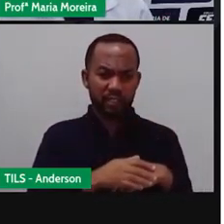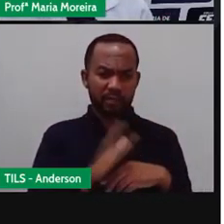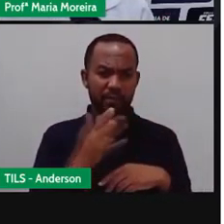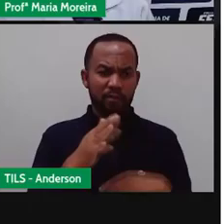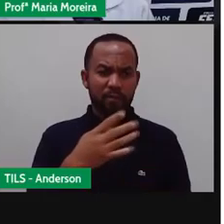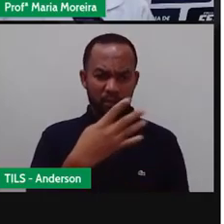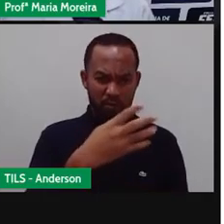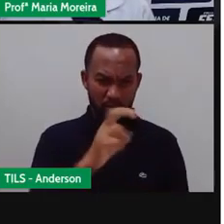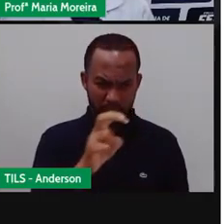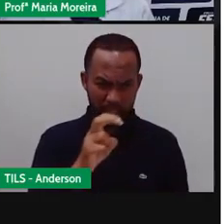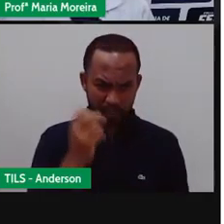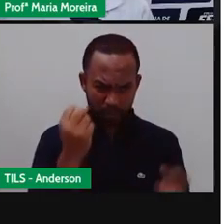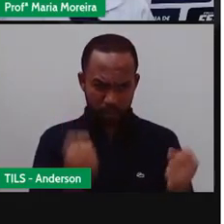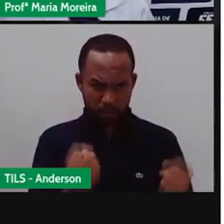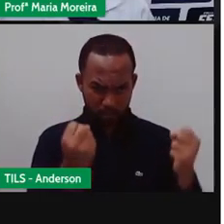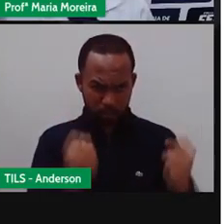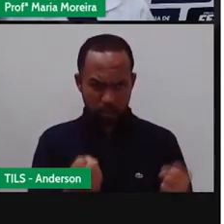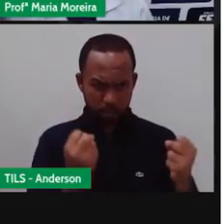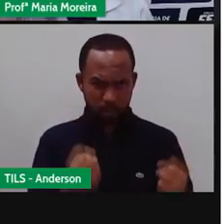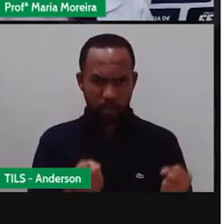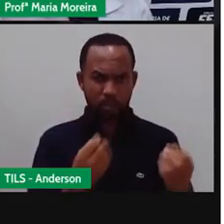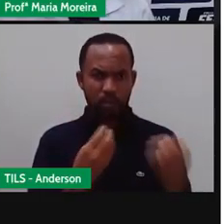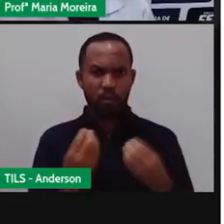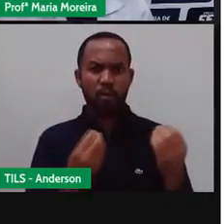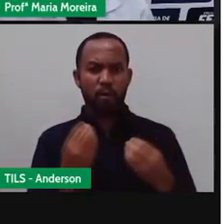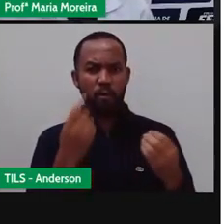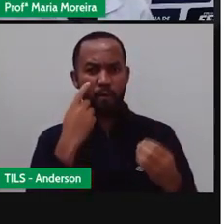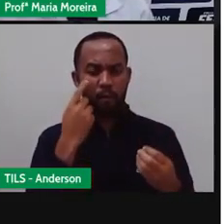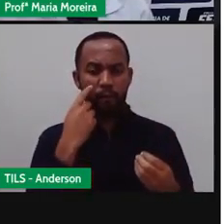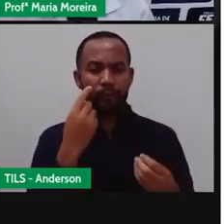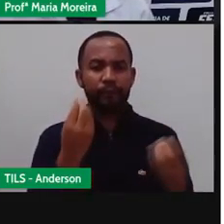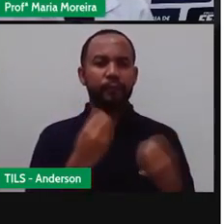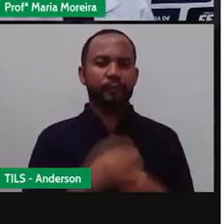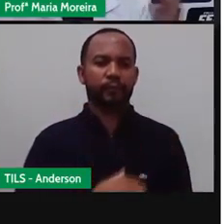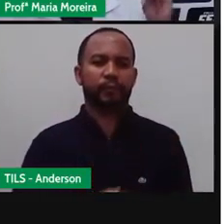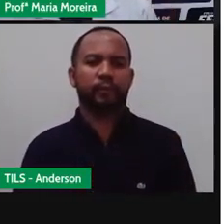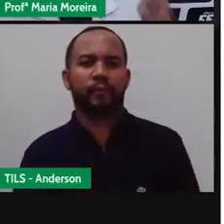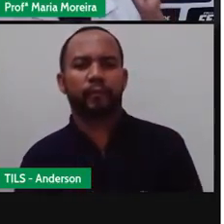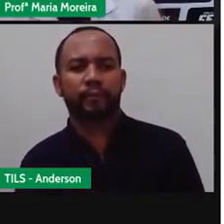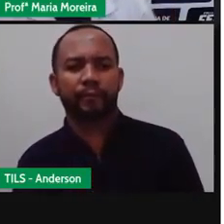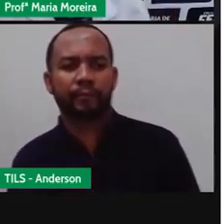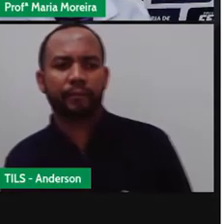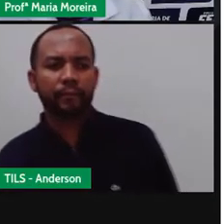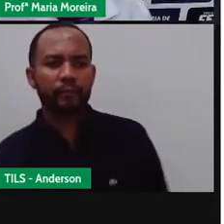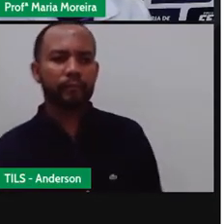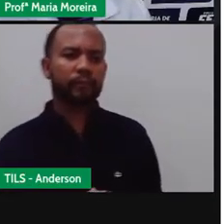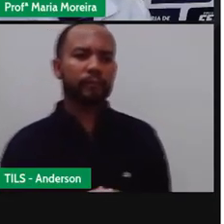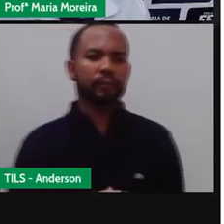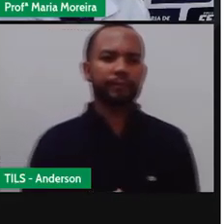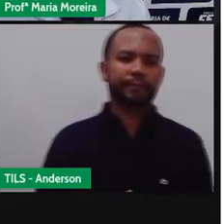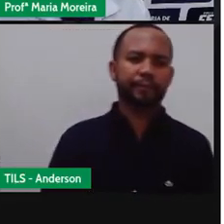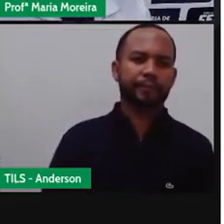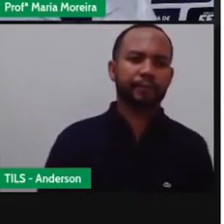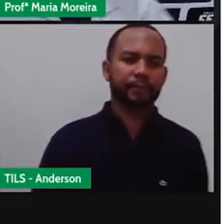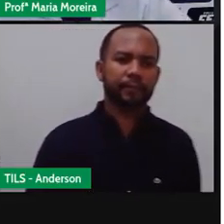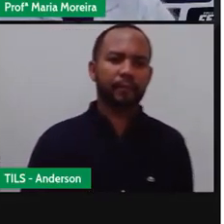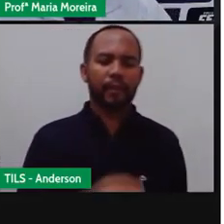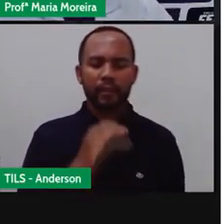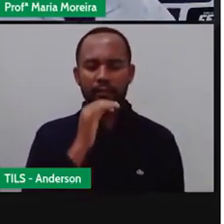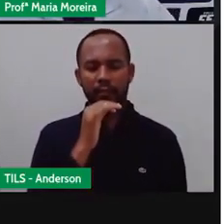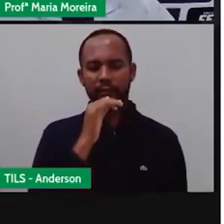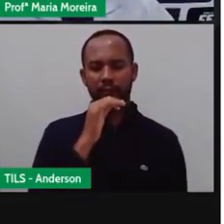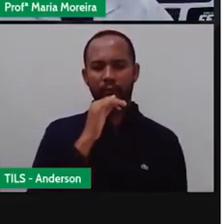quilos? Pronto. Colocou esses dois zeros. 45 vezes 100 dá 4.500 quilos. Imagine